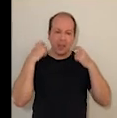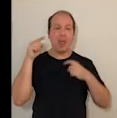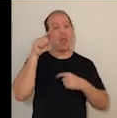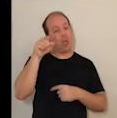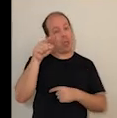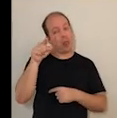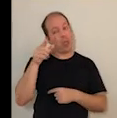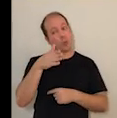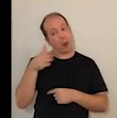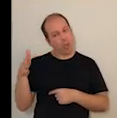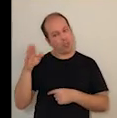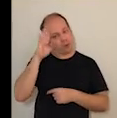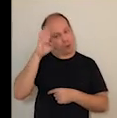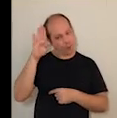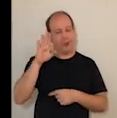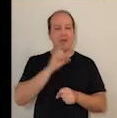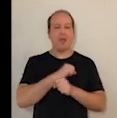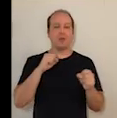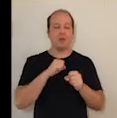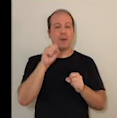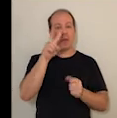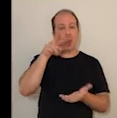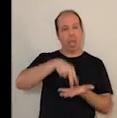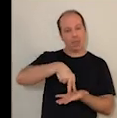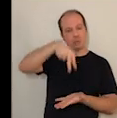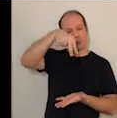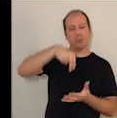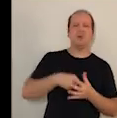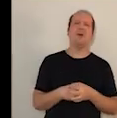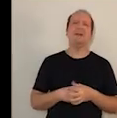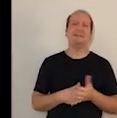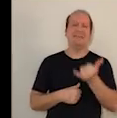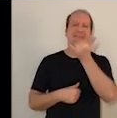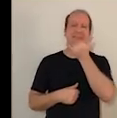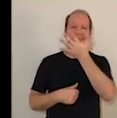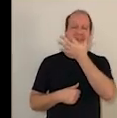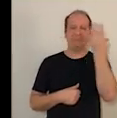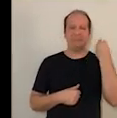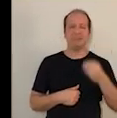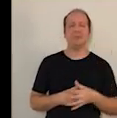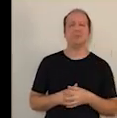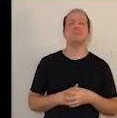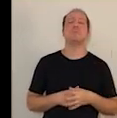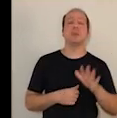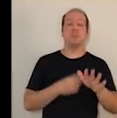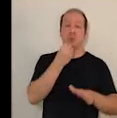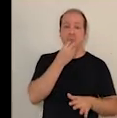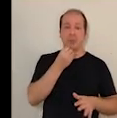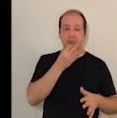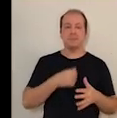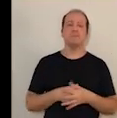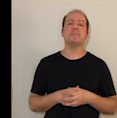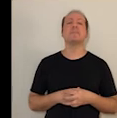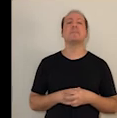que o enforquem também. Não faça barulho, senão vai acordar o seu amigo Leone aí do lado, hein? Ele vai adorar saber que o senhor ressuscitou.